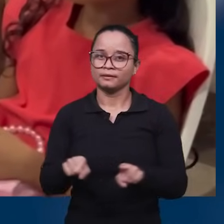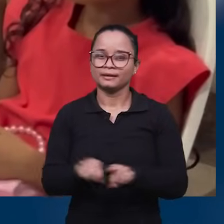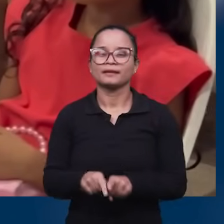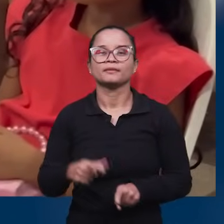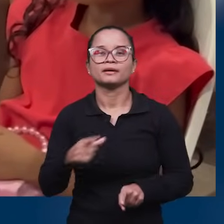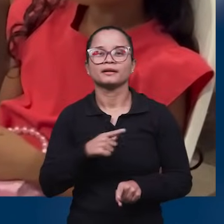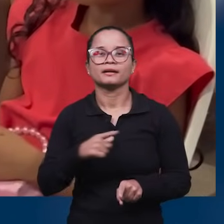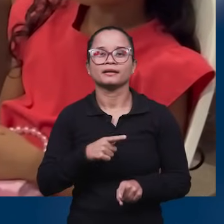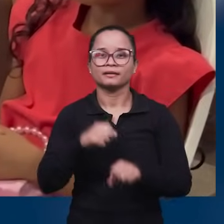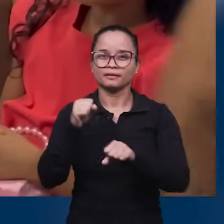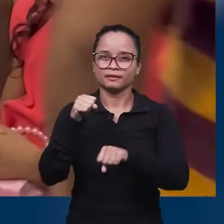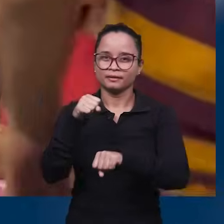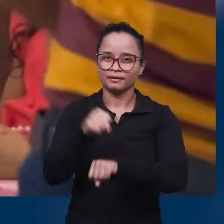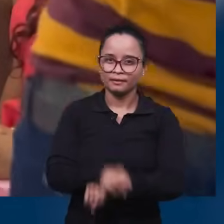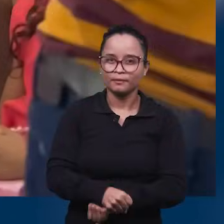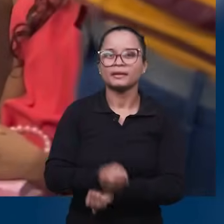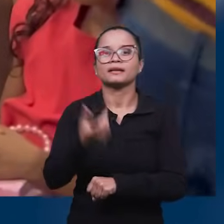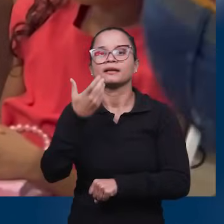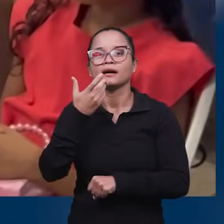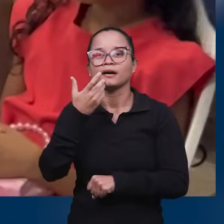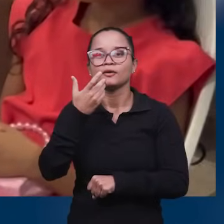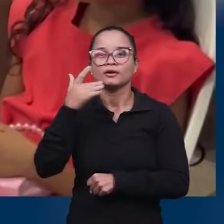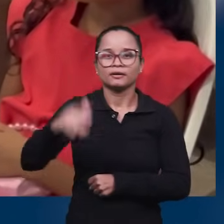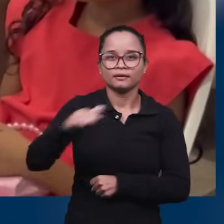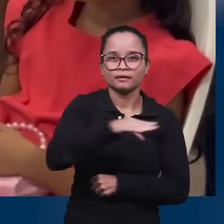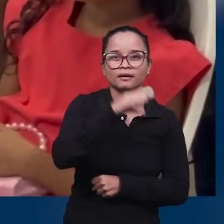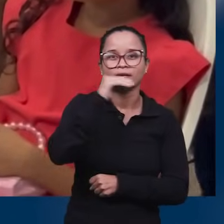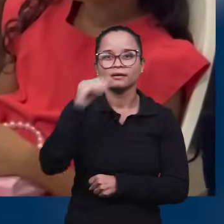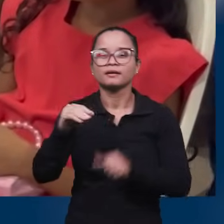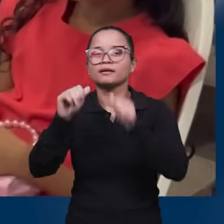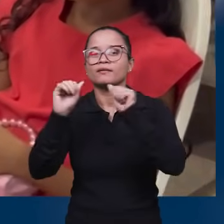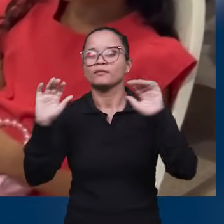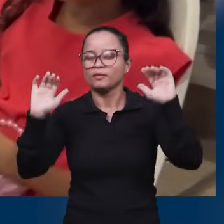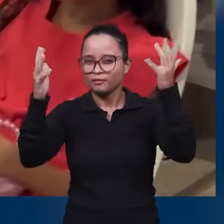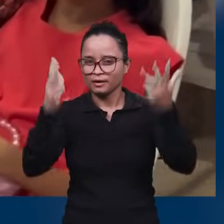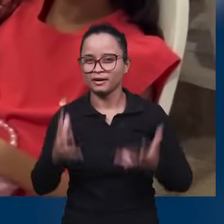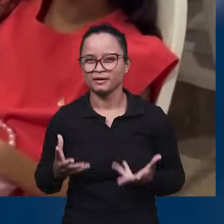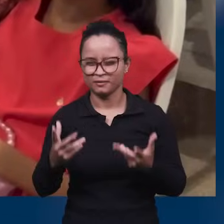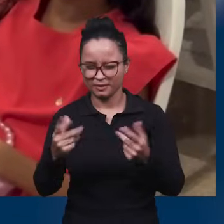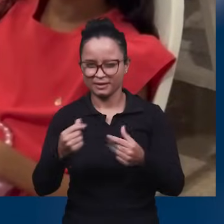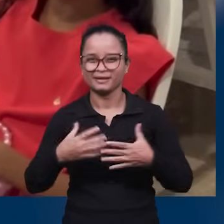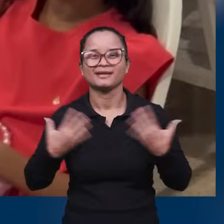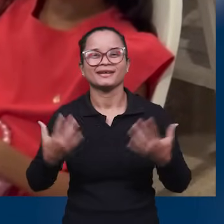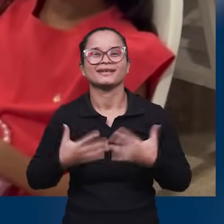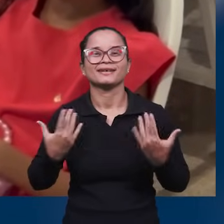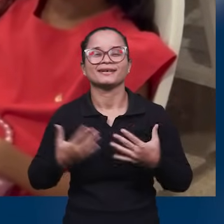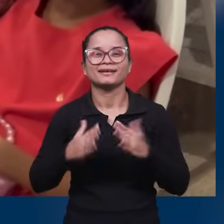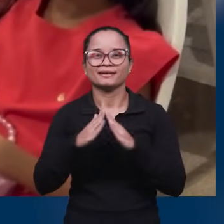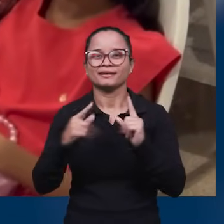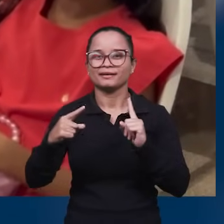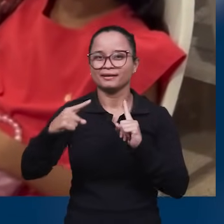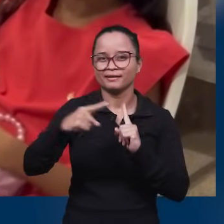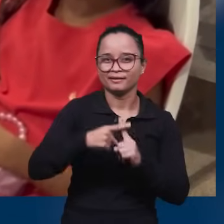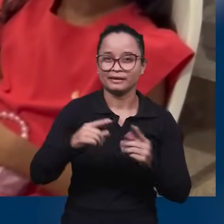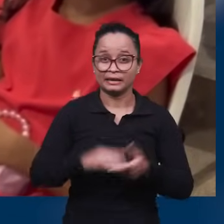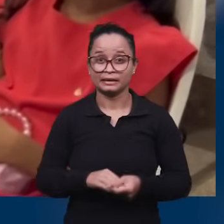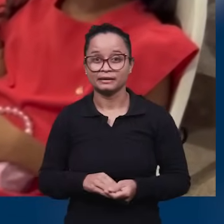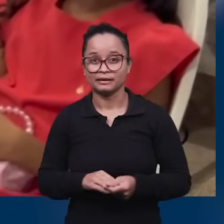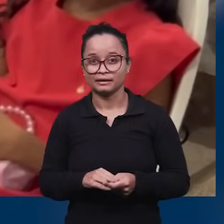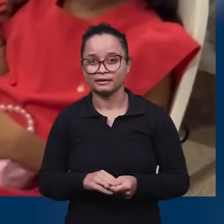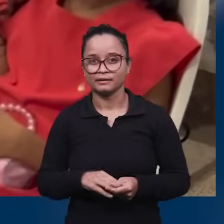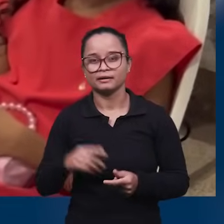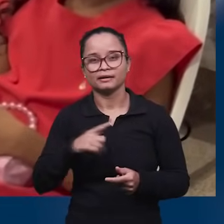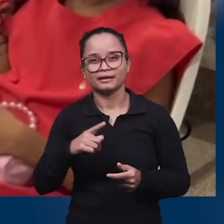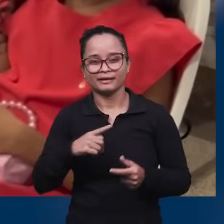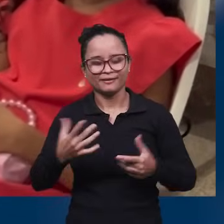as crianças estavam entusiasmadas, felizes por estarem levando visitantes. E você vai conhecer agora tudo o que aconteceu nesse